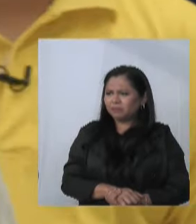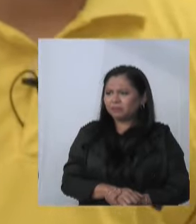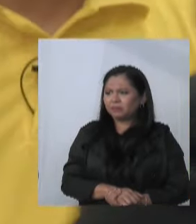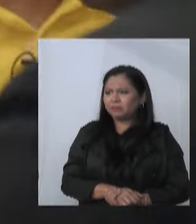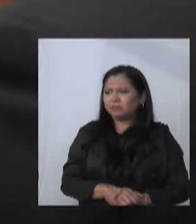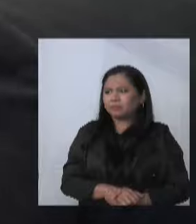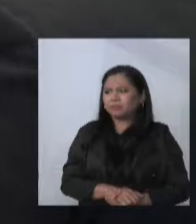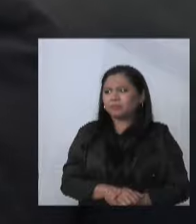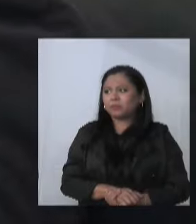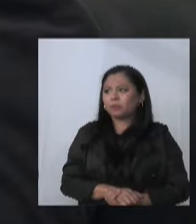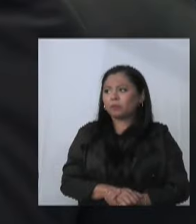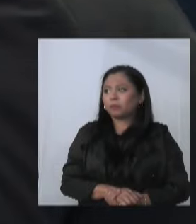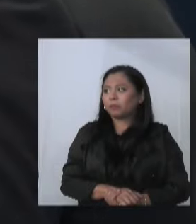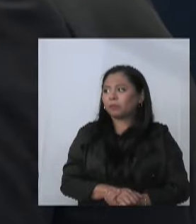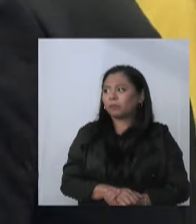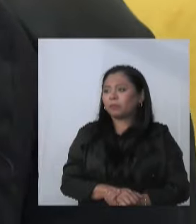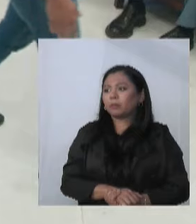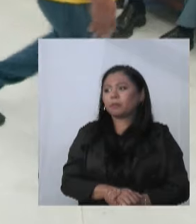É isso.